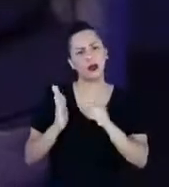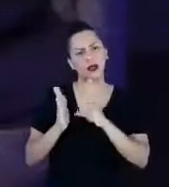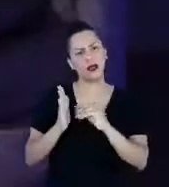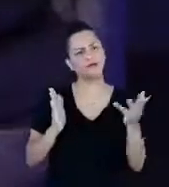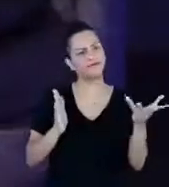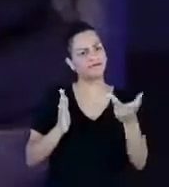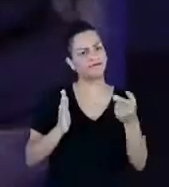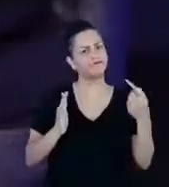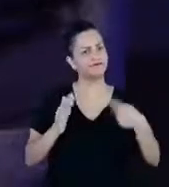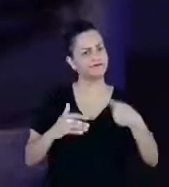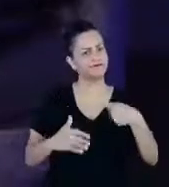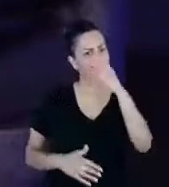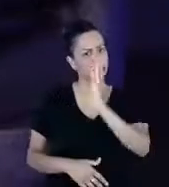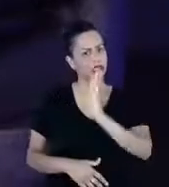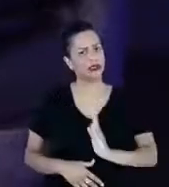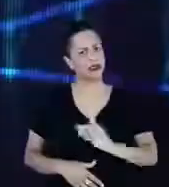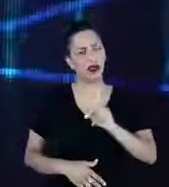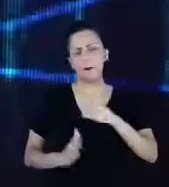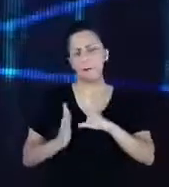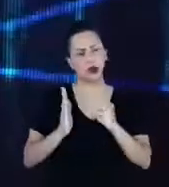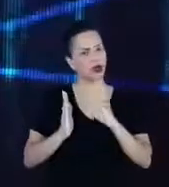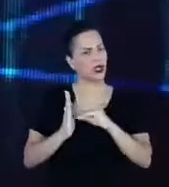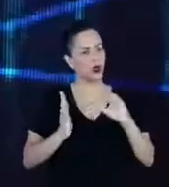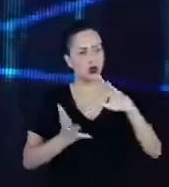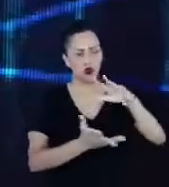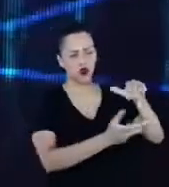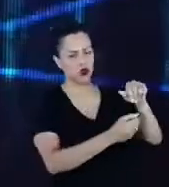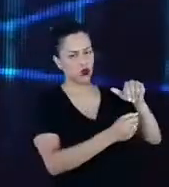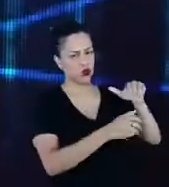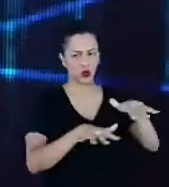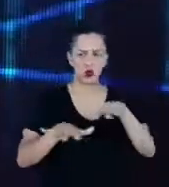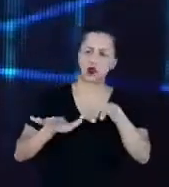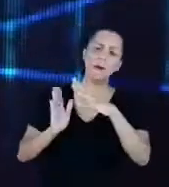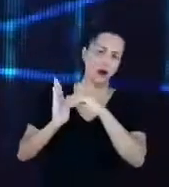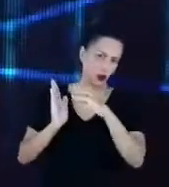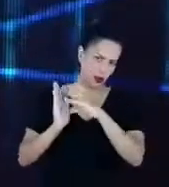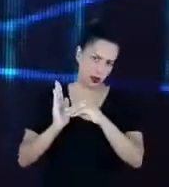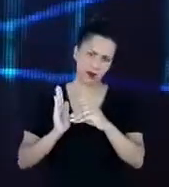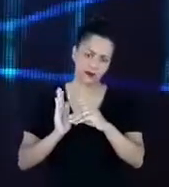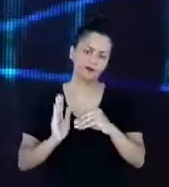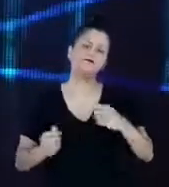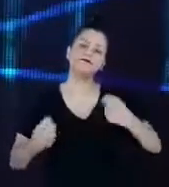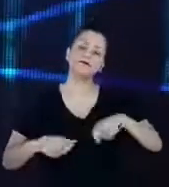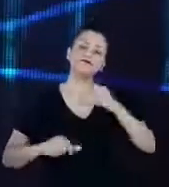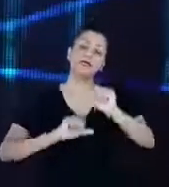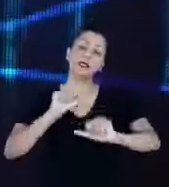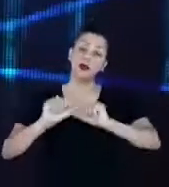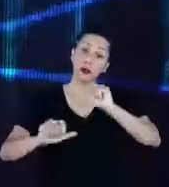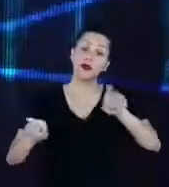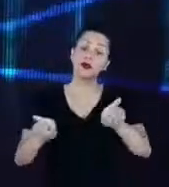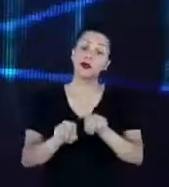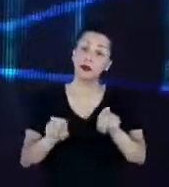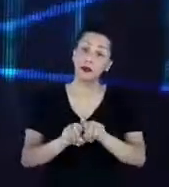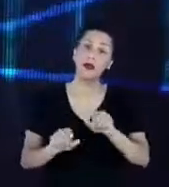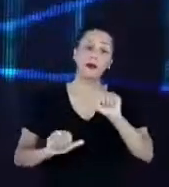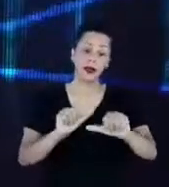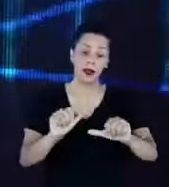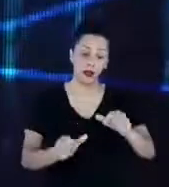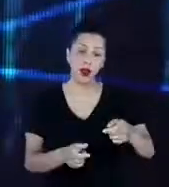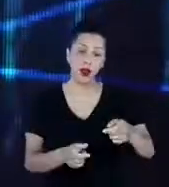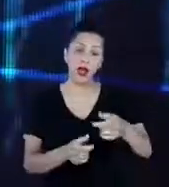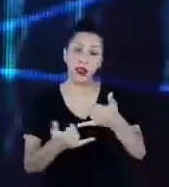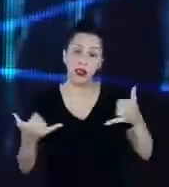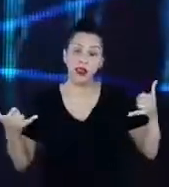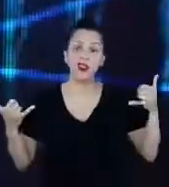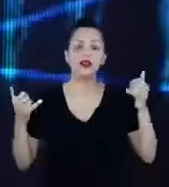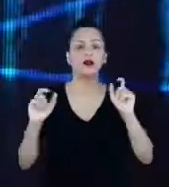financeiro brasileiro é modelo para todo mundo. E nós temos que transformar também o mercado de energia elétrica também em uma referência